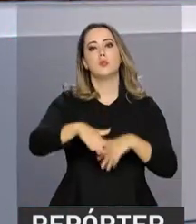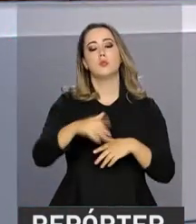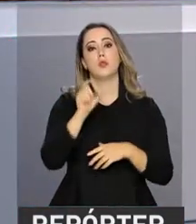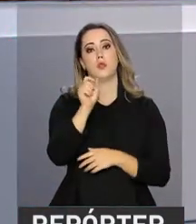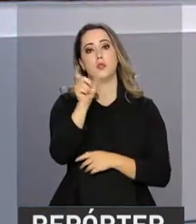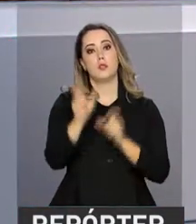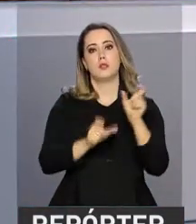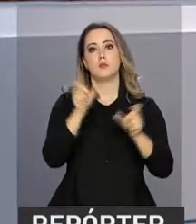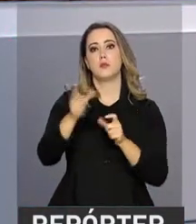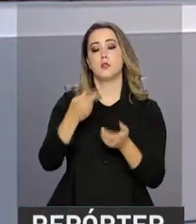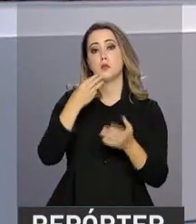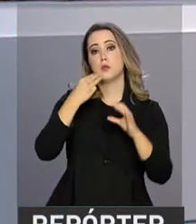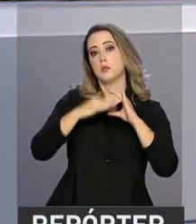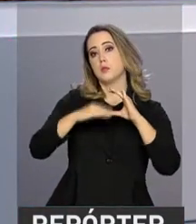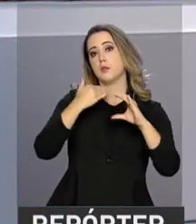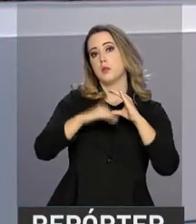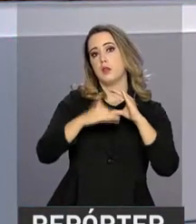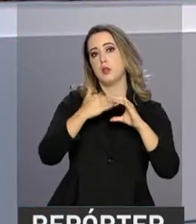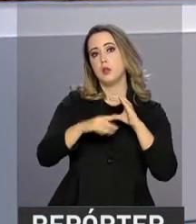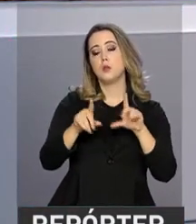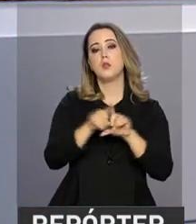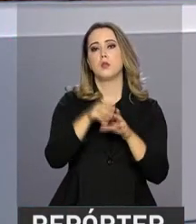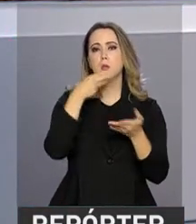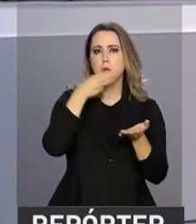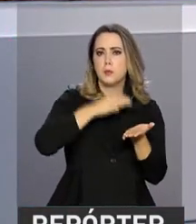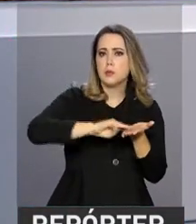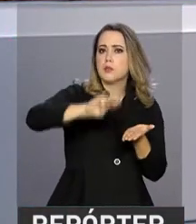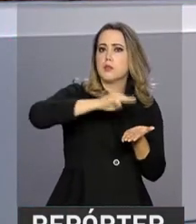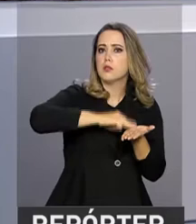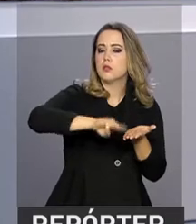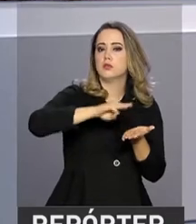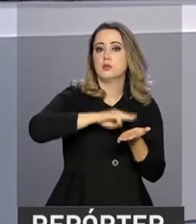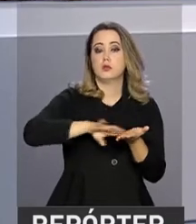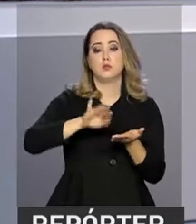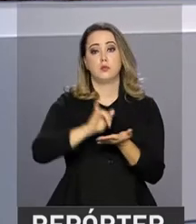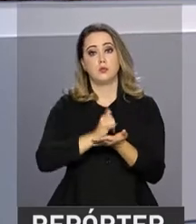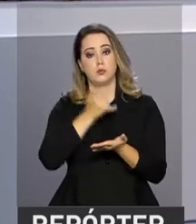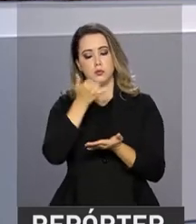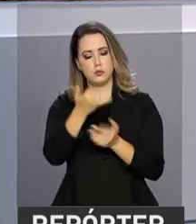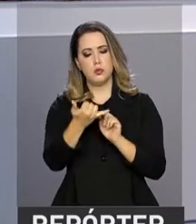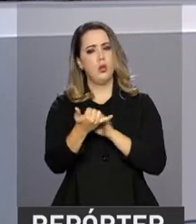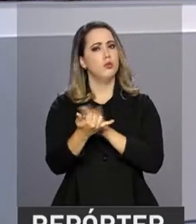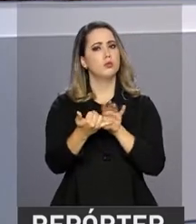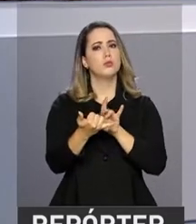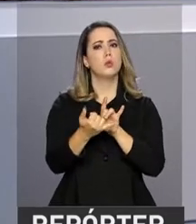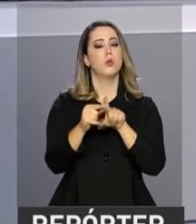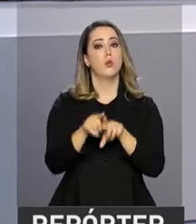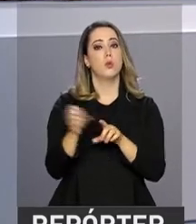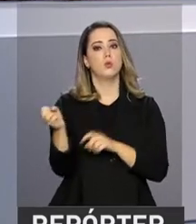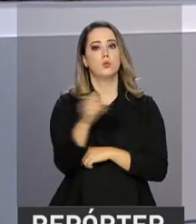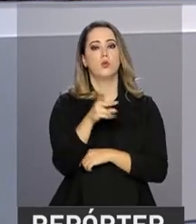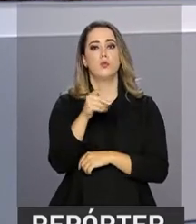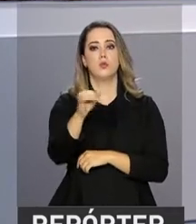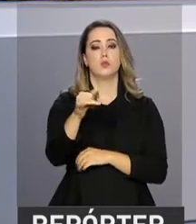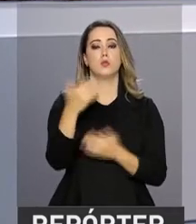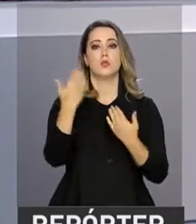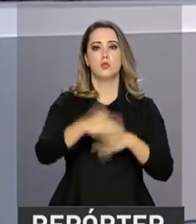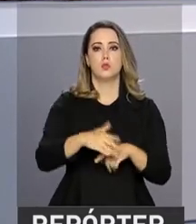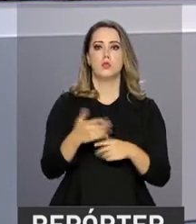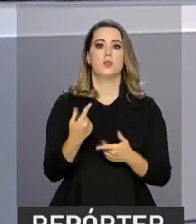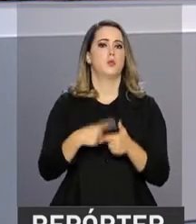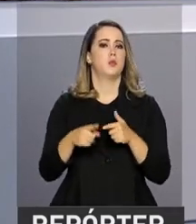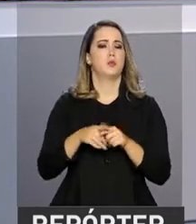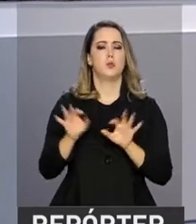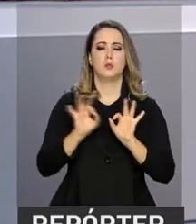participantes estão recebendo e mail e mensagem de texto por celular do inep com as orientações do novo dia de prova o problema não